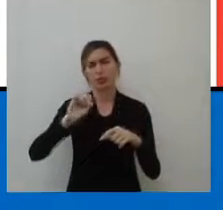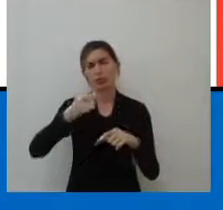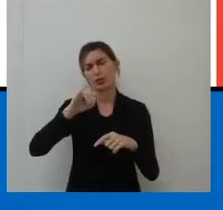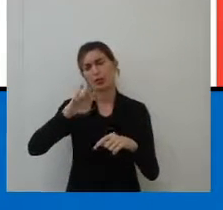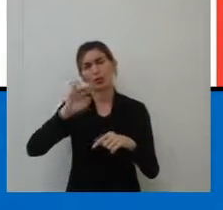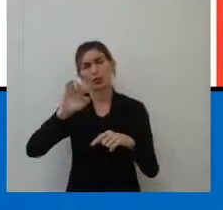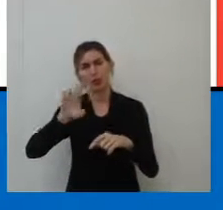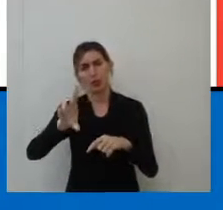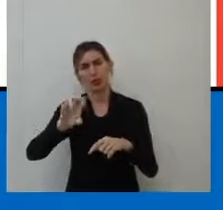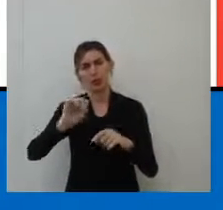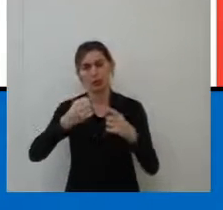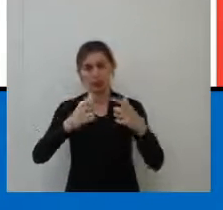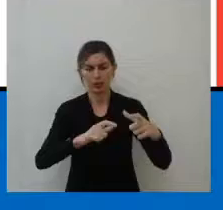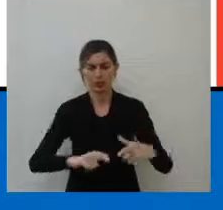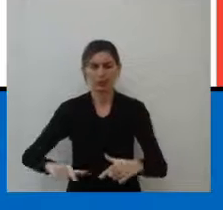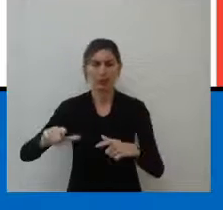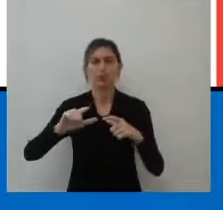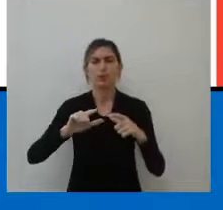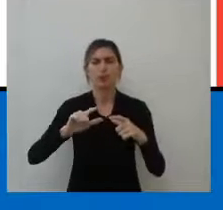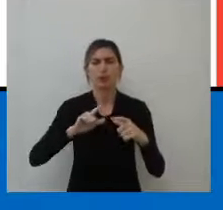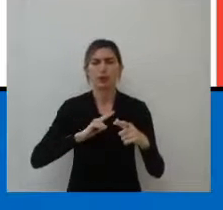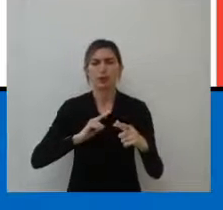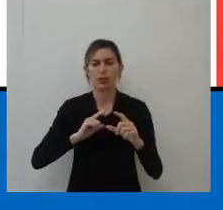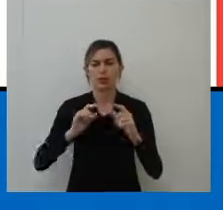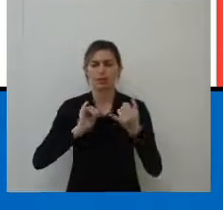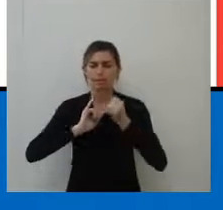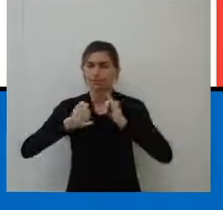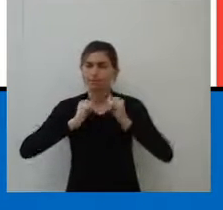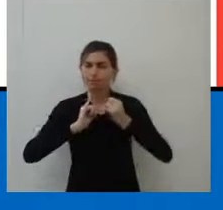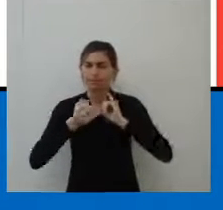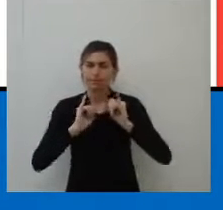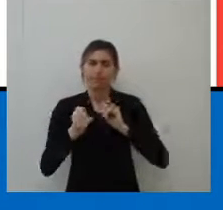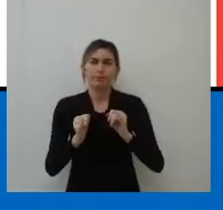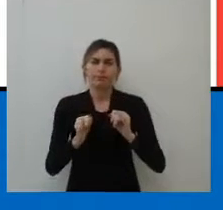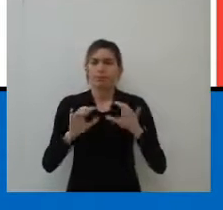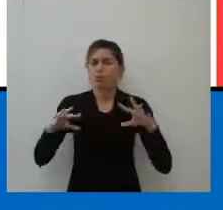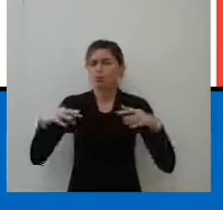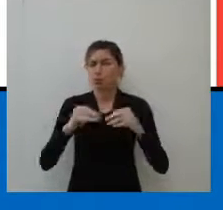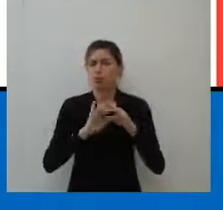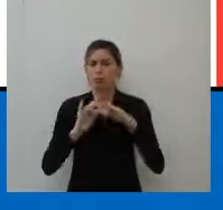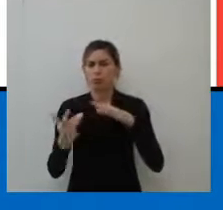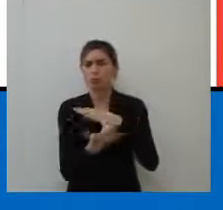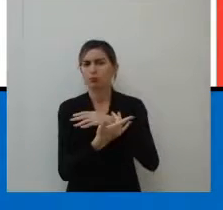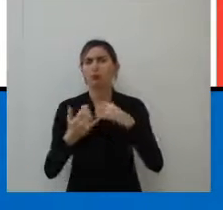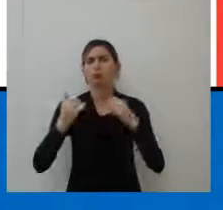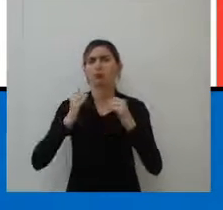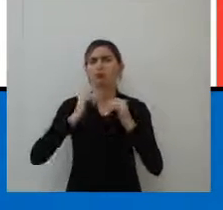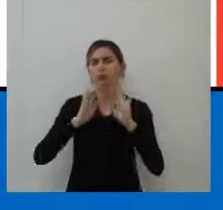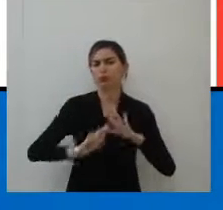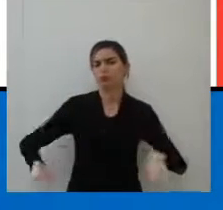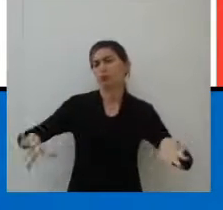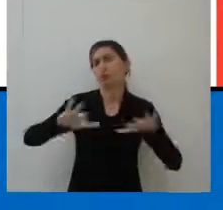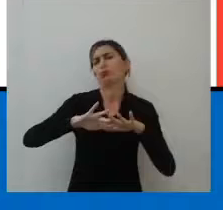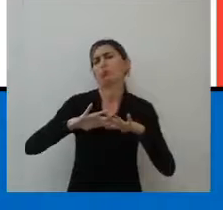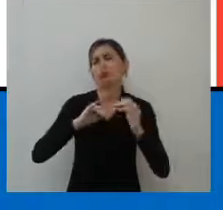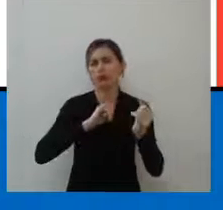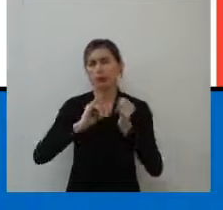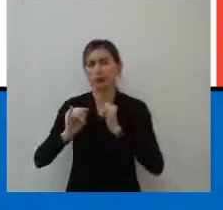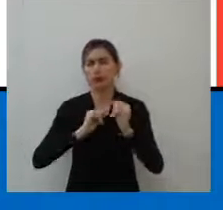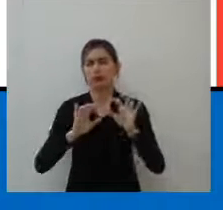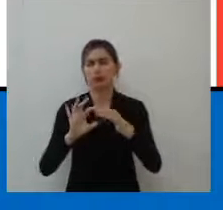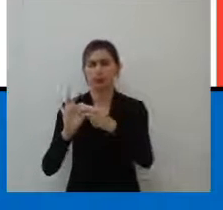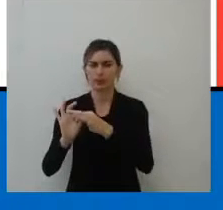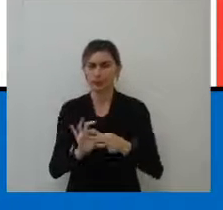é o espaço onde fica a internet, onde fica todo esse sistema tecnológico de redes, tá? E todo